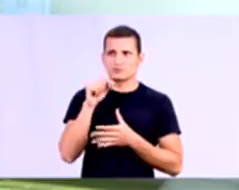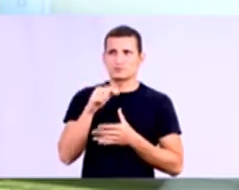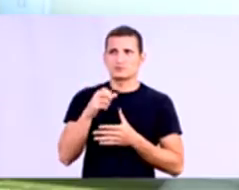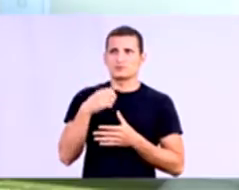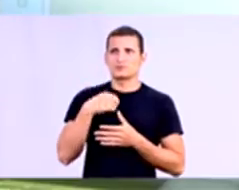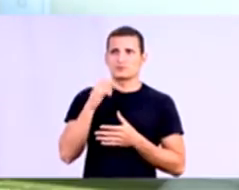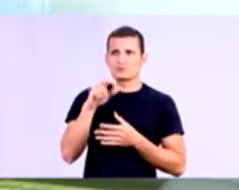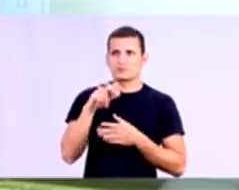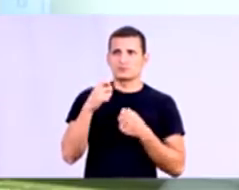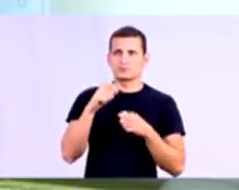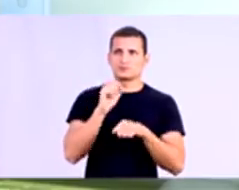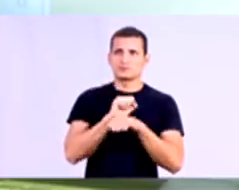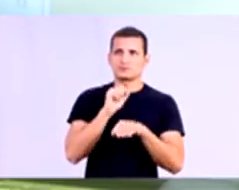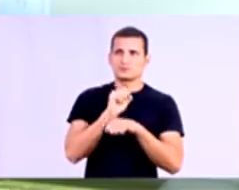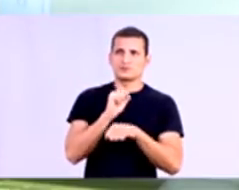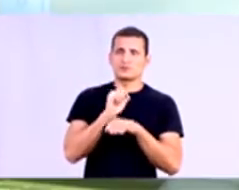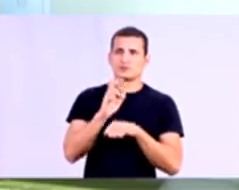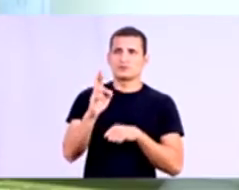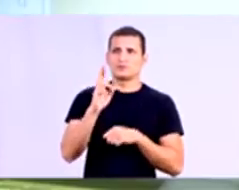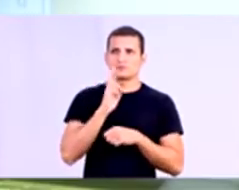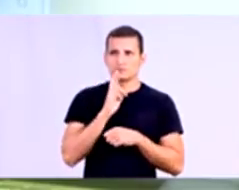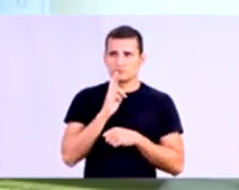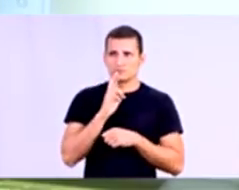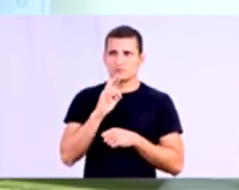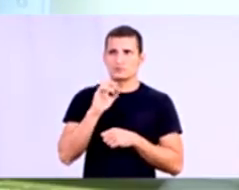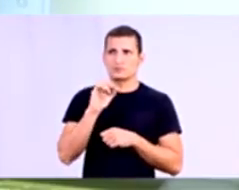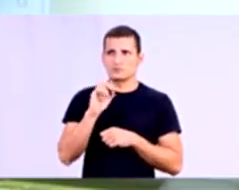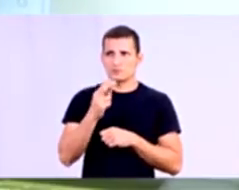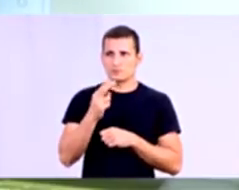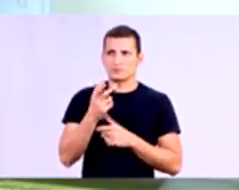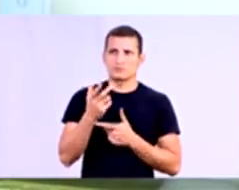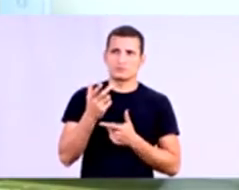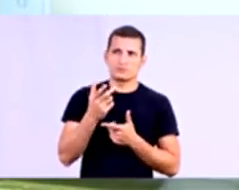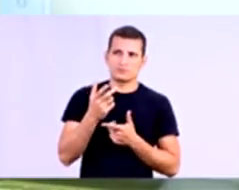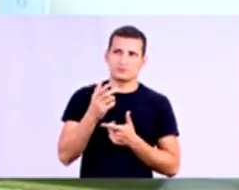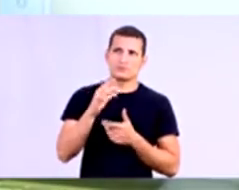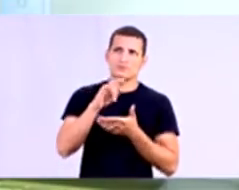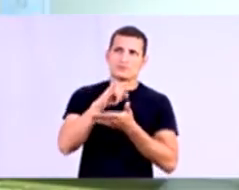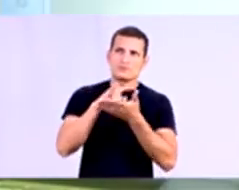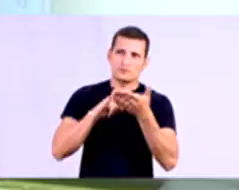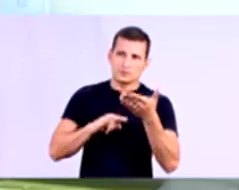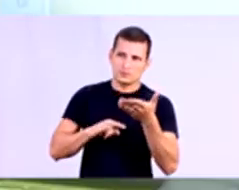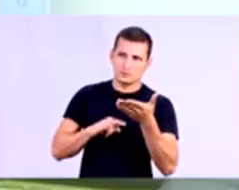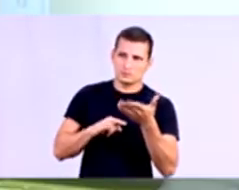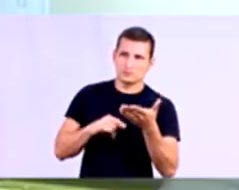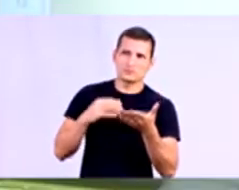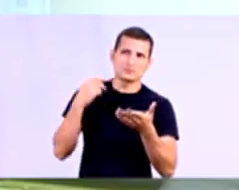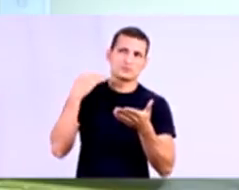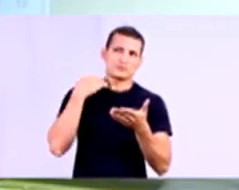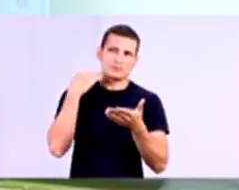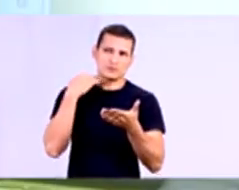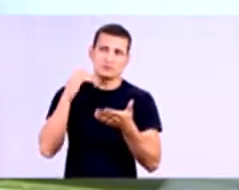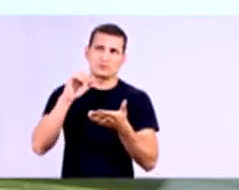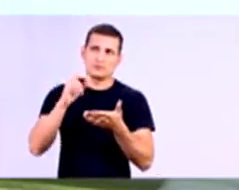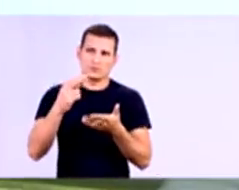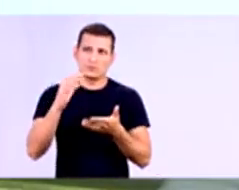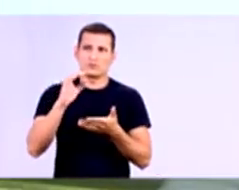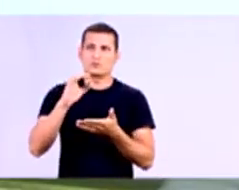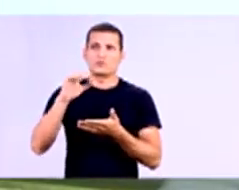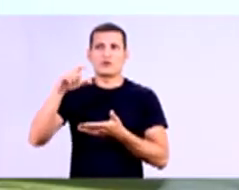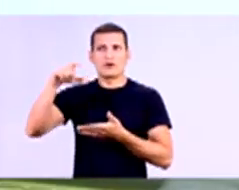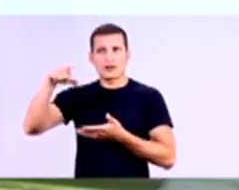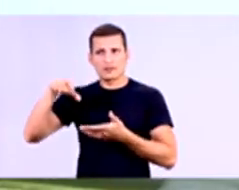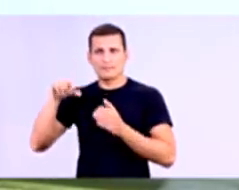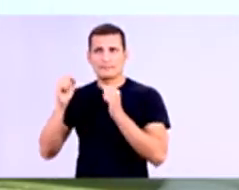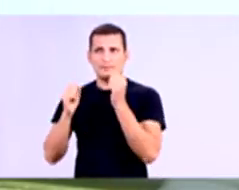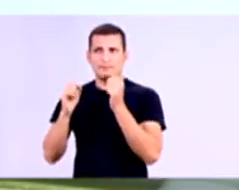vou ter que esperar uma resposta, ou de uma compensação do boleto, né, que aí vem do banco, ou da operadora de cartão de